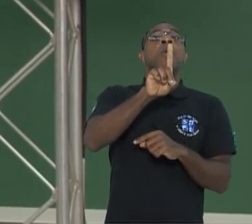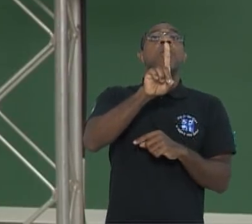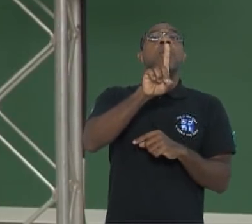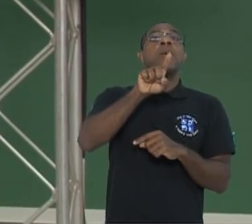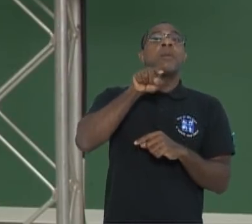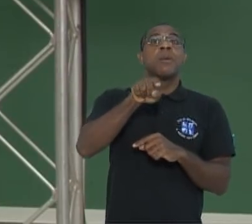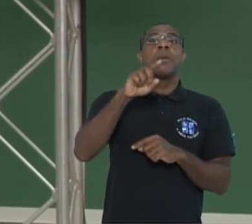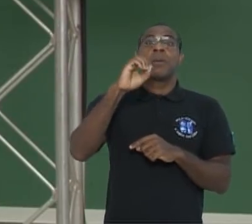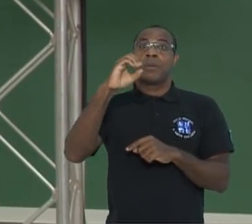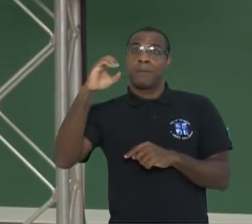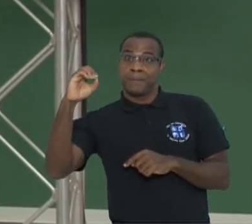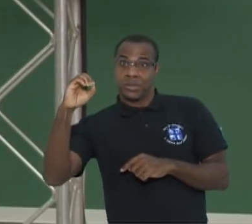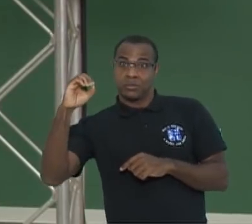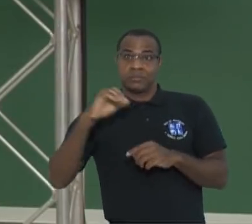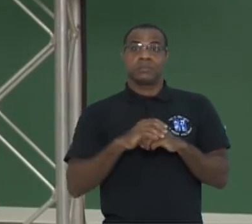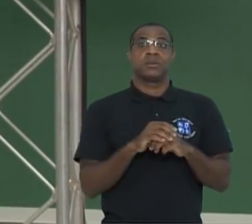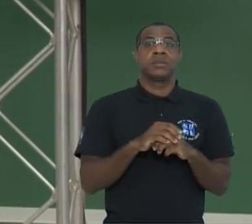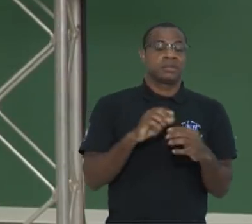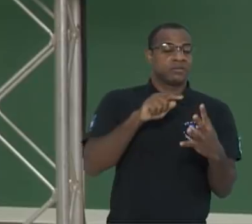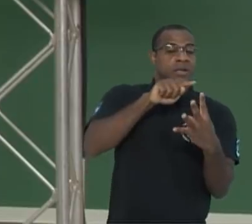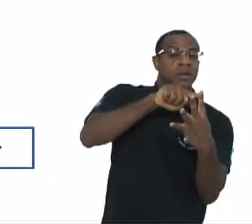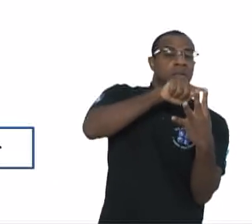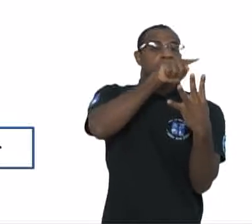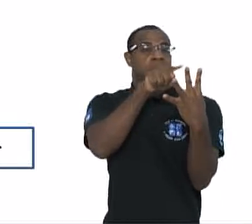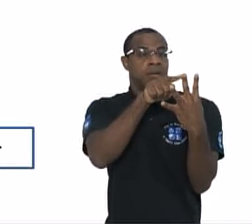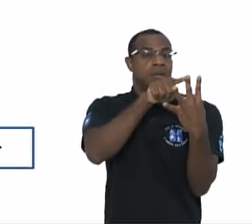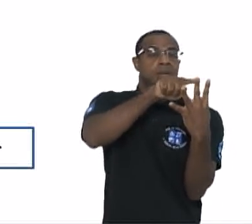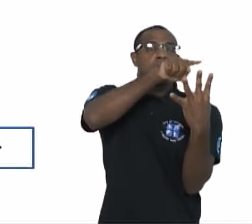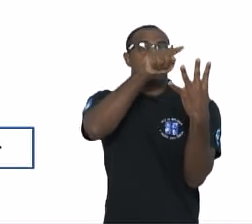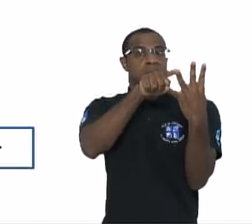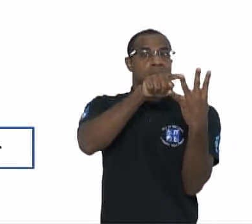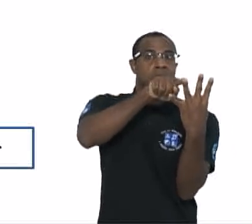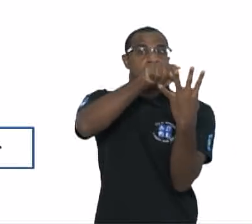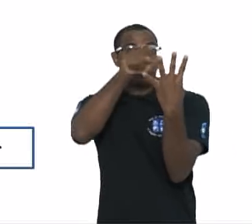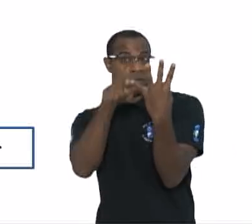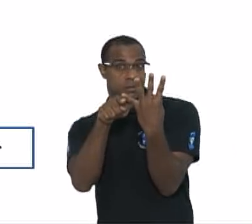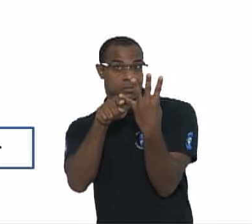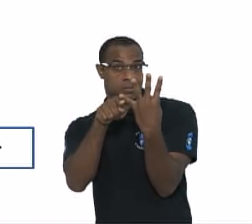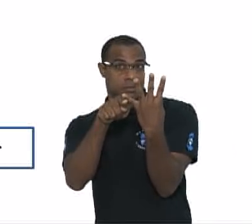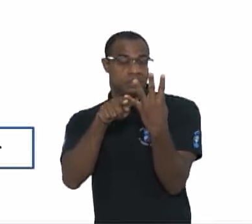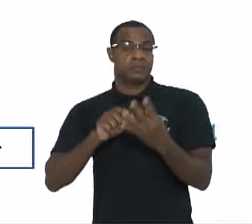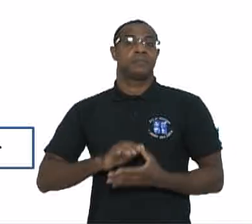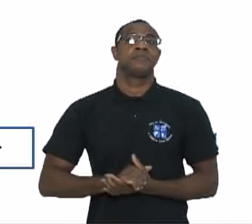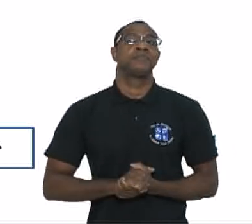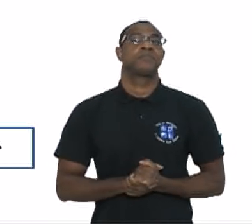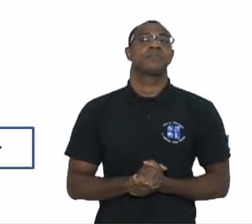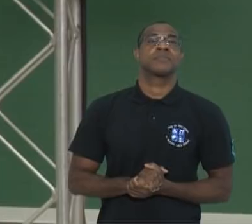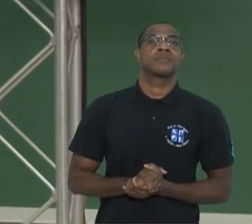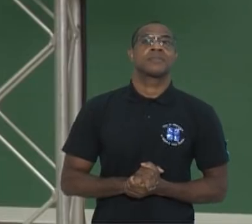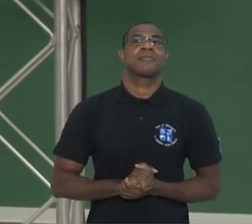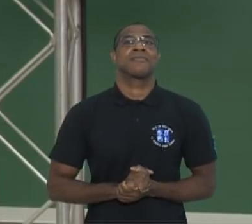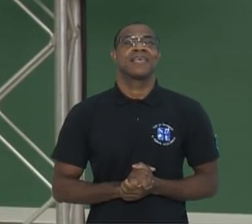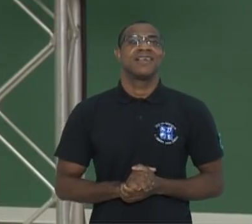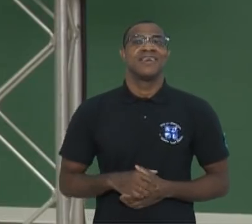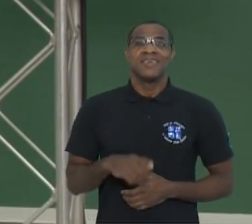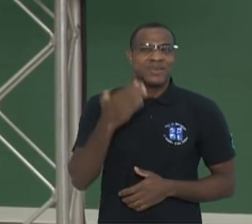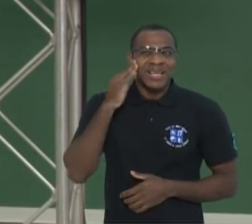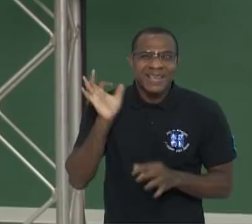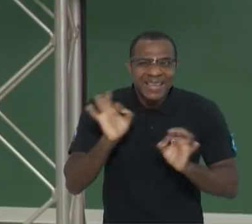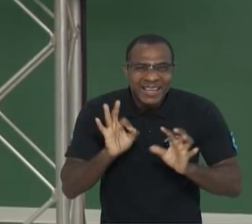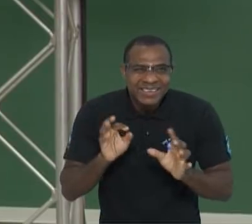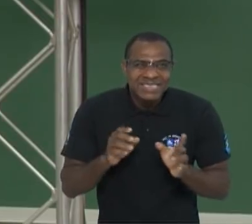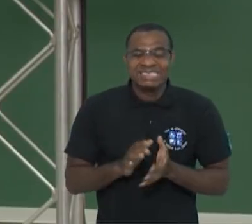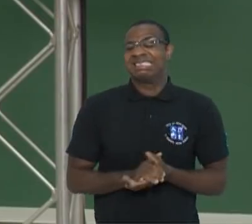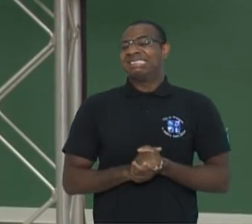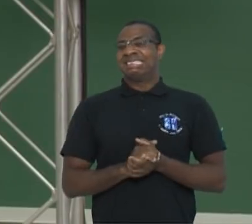Bicho, eu não estou entendendo nada isso daí. Então vamos ver na prática aqui, porque realmente eu estou falando demais, né? E é capaz de vocês até desistirem de me ouvir.